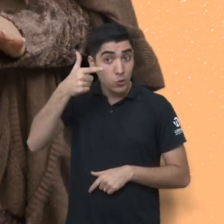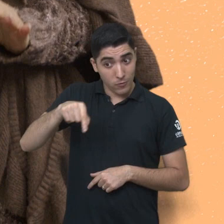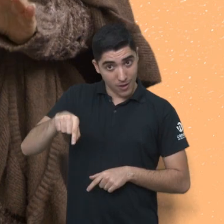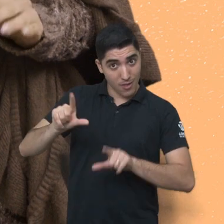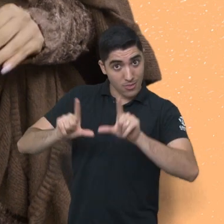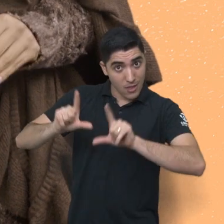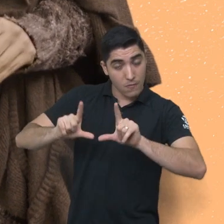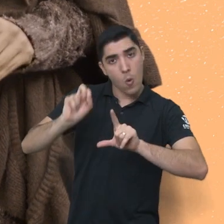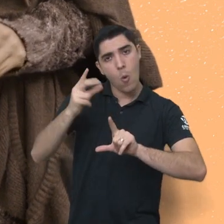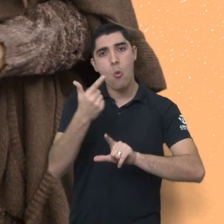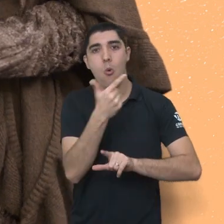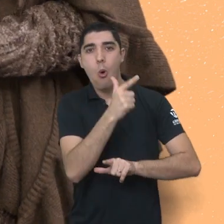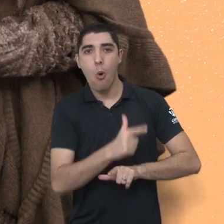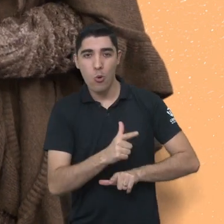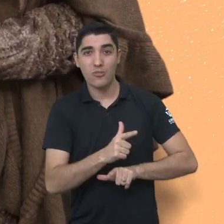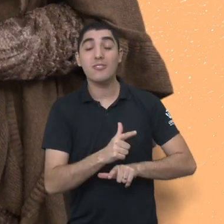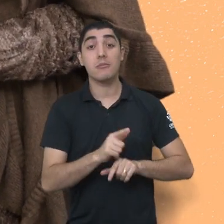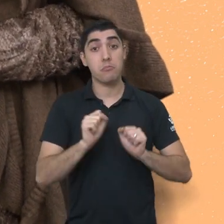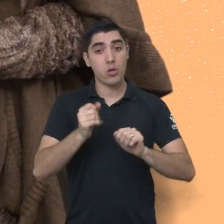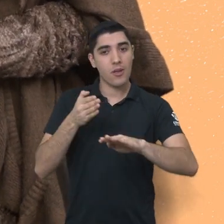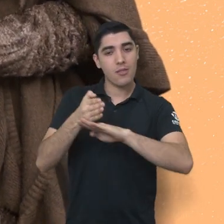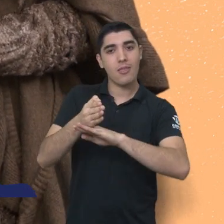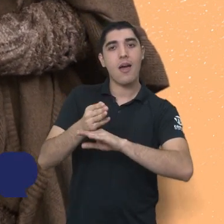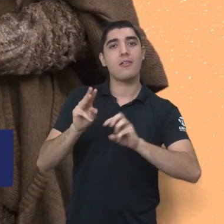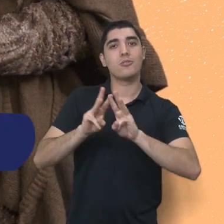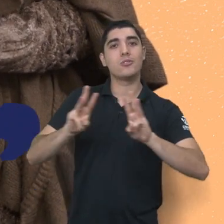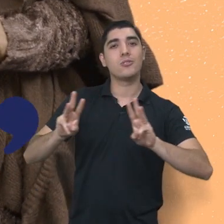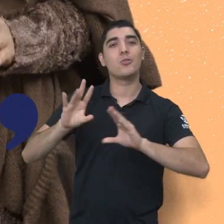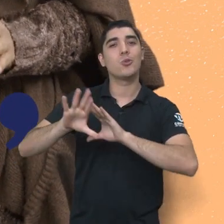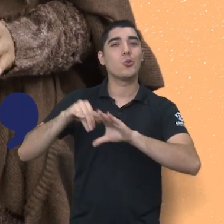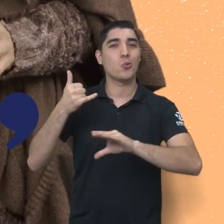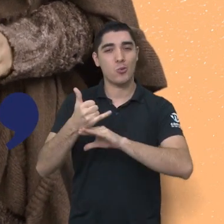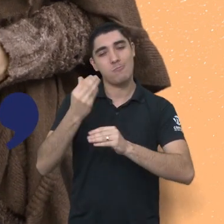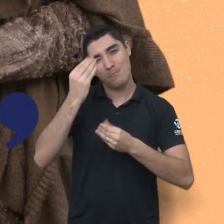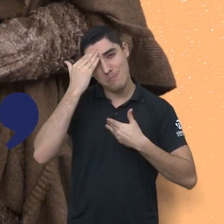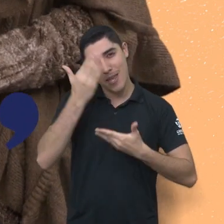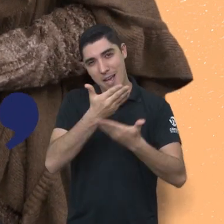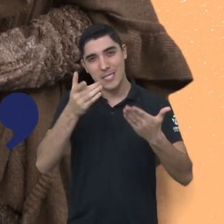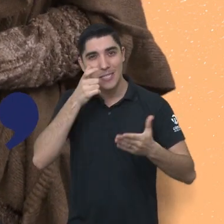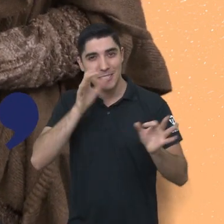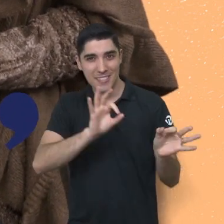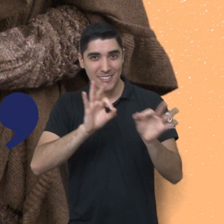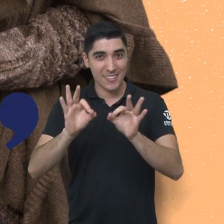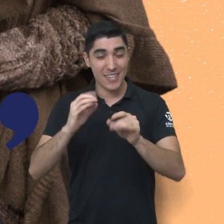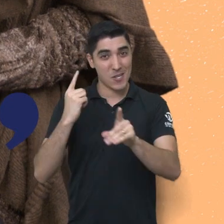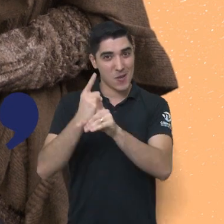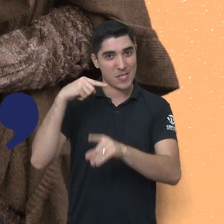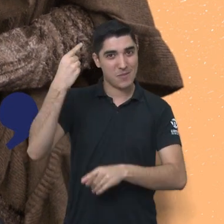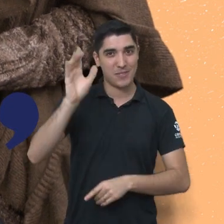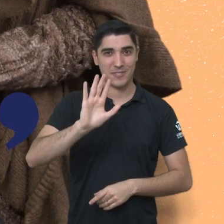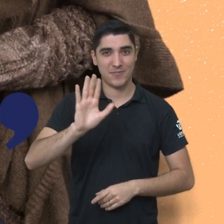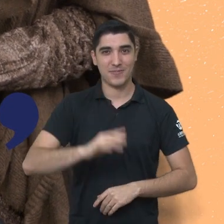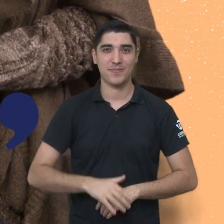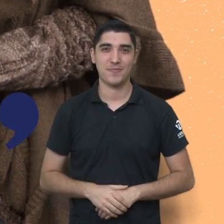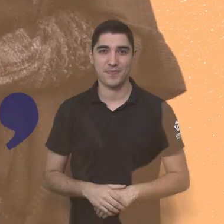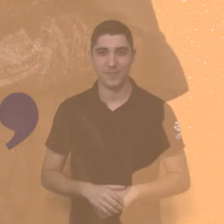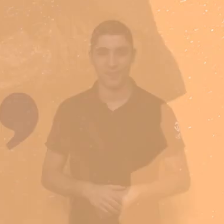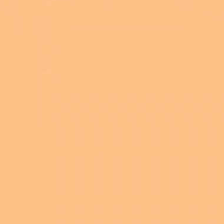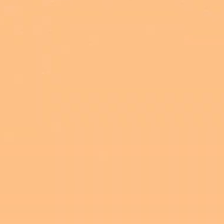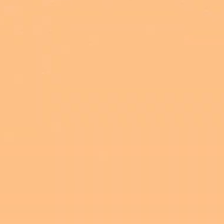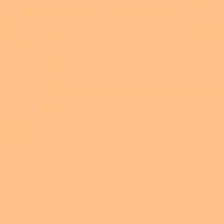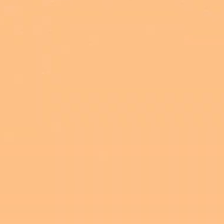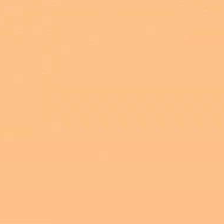net para rever este programa e todos os outros acesse o nosso canal no YouTube muito obrigada pela companhia e até a